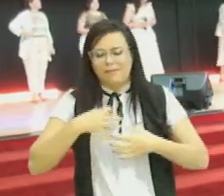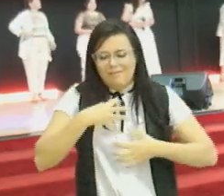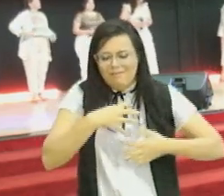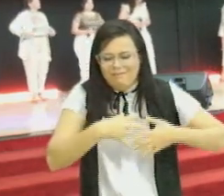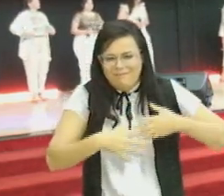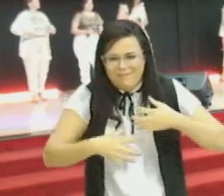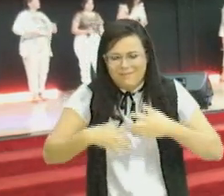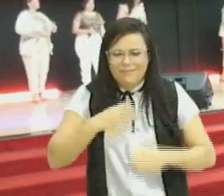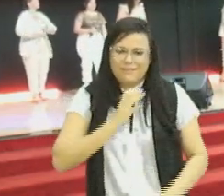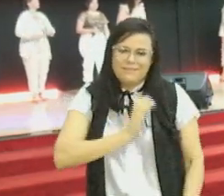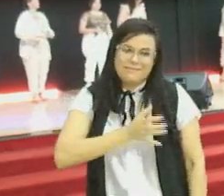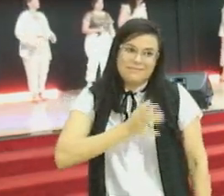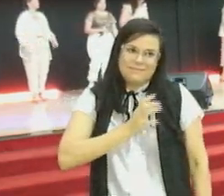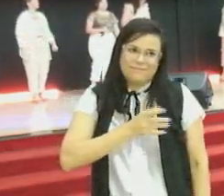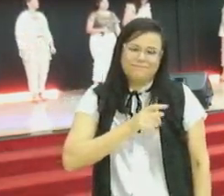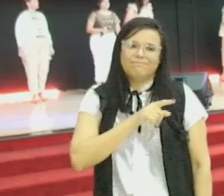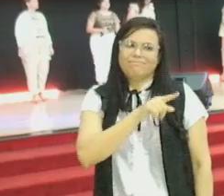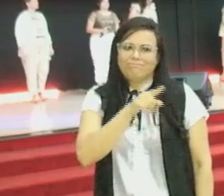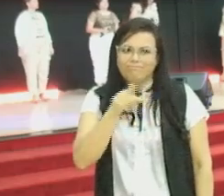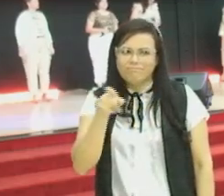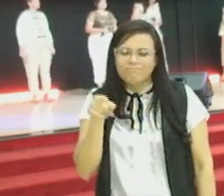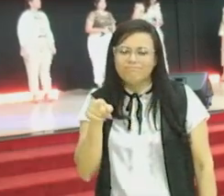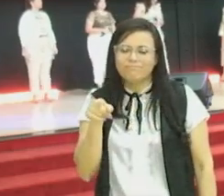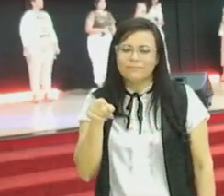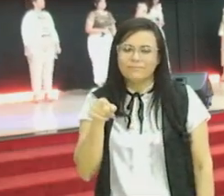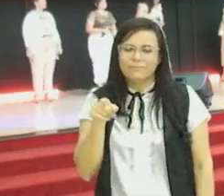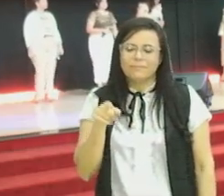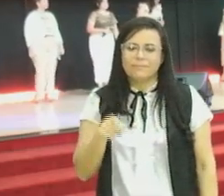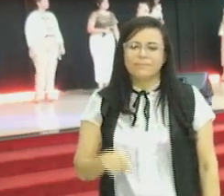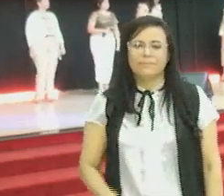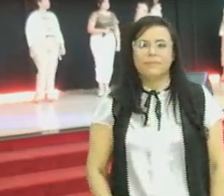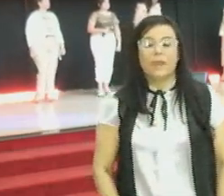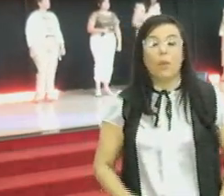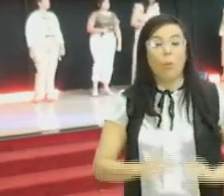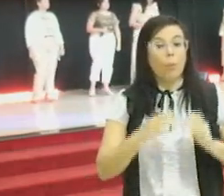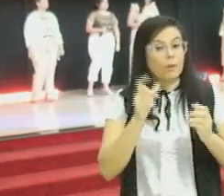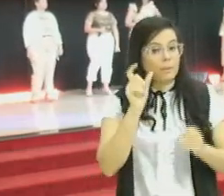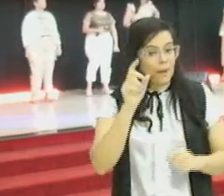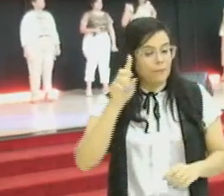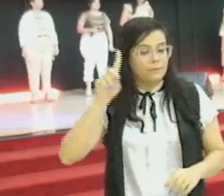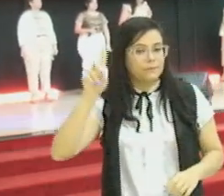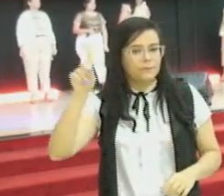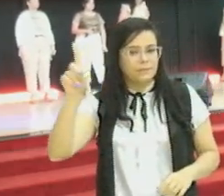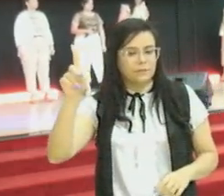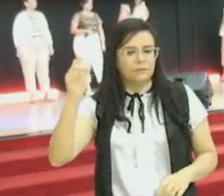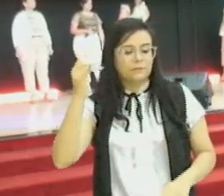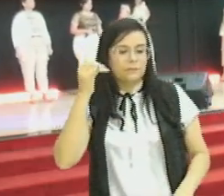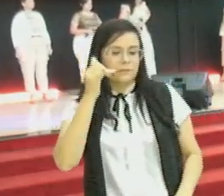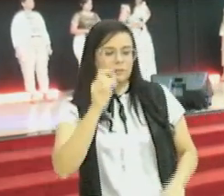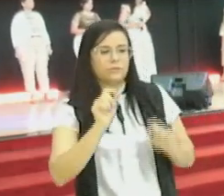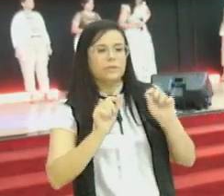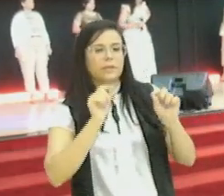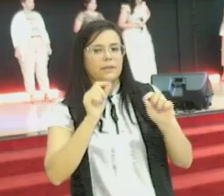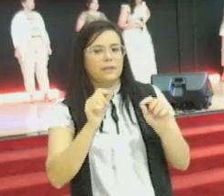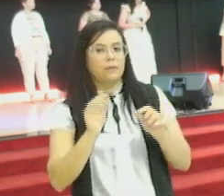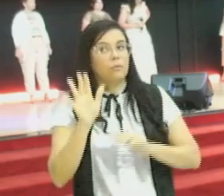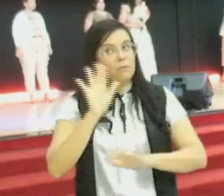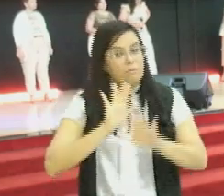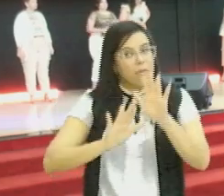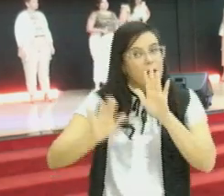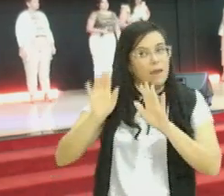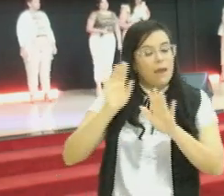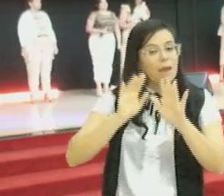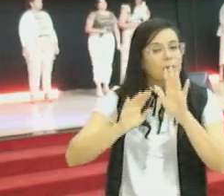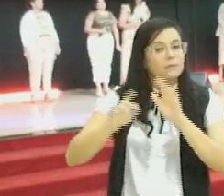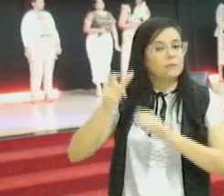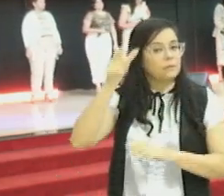das pessoas. Quando a Bíblia diz assim, nós não ignoramos os ardis de Satanás, Paulo está falando